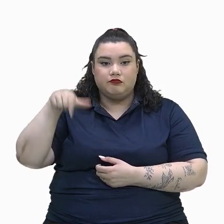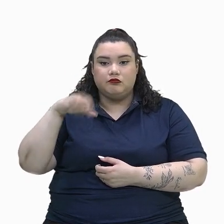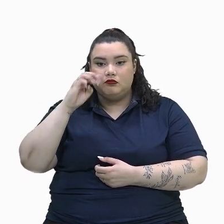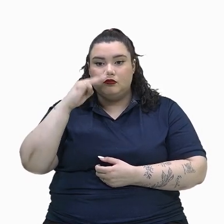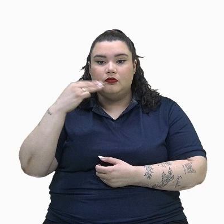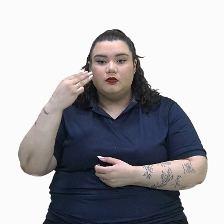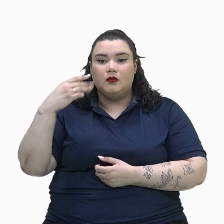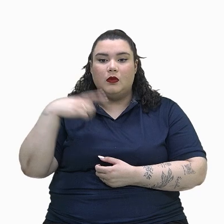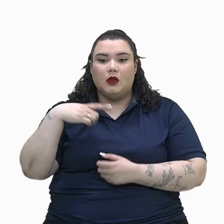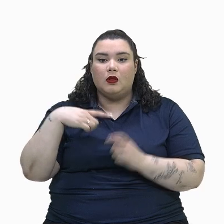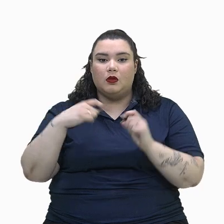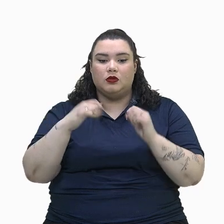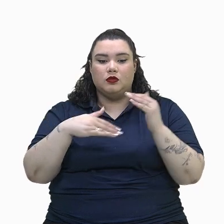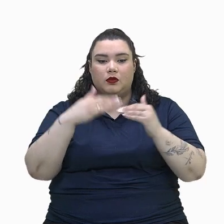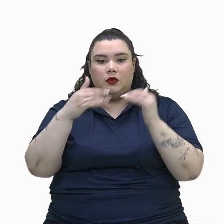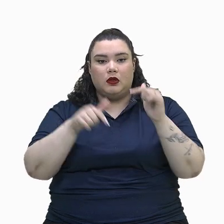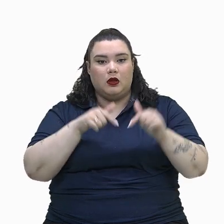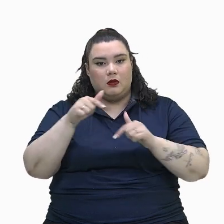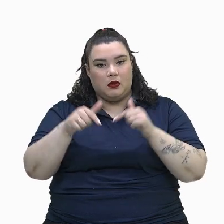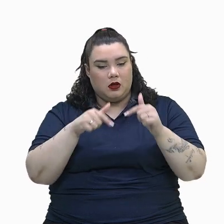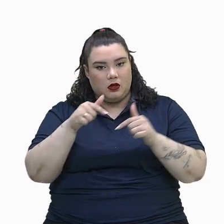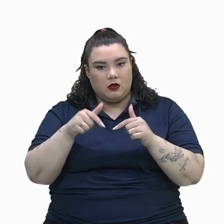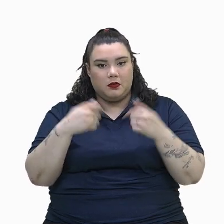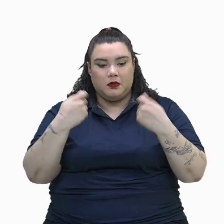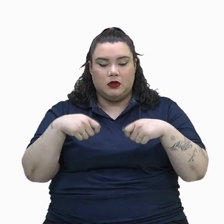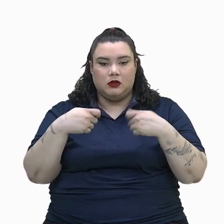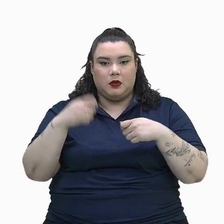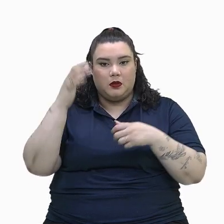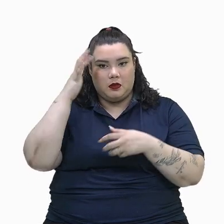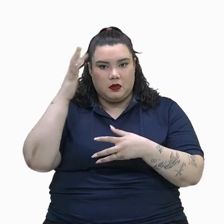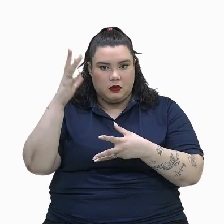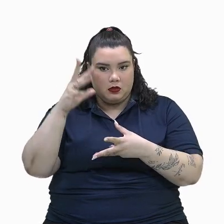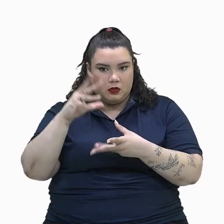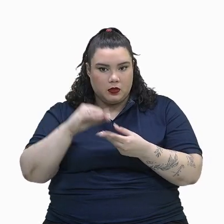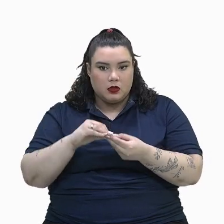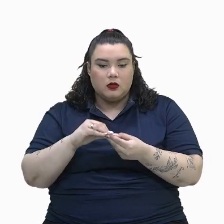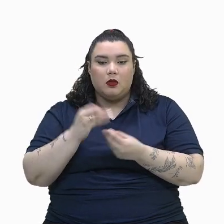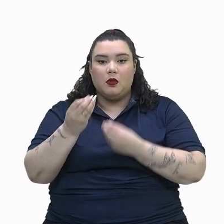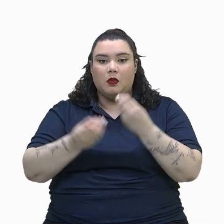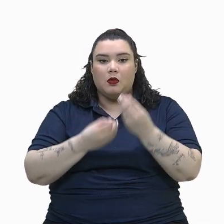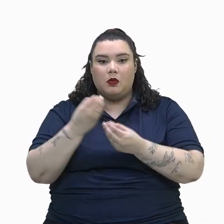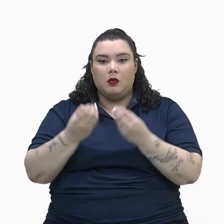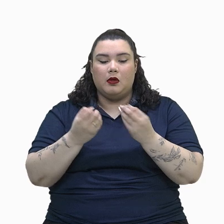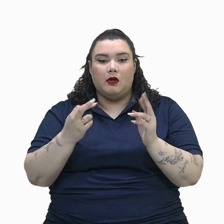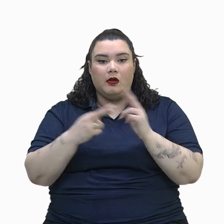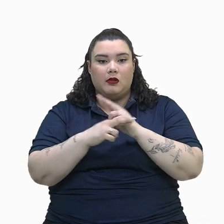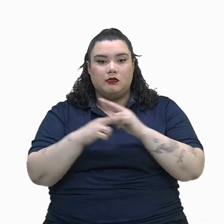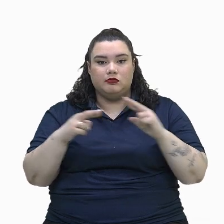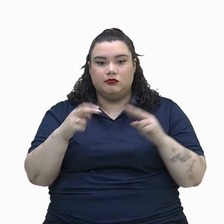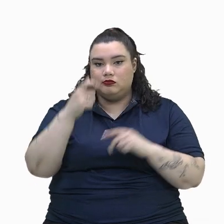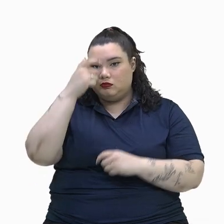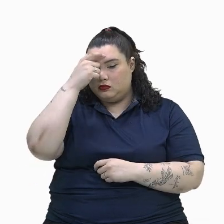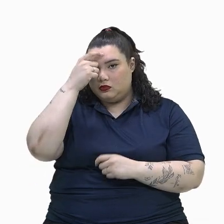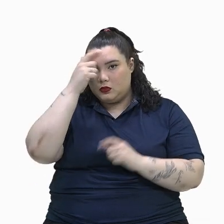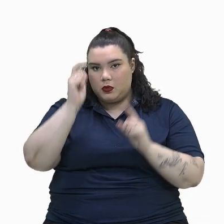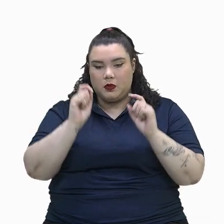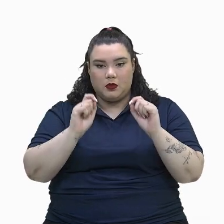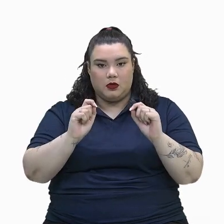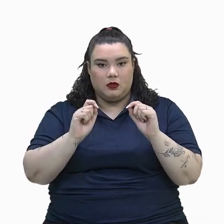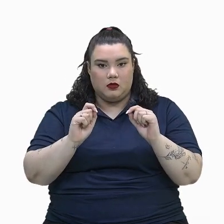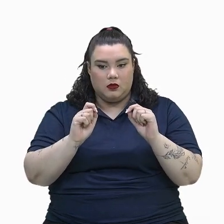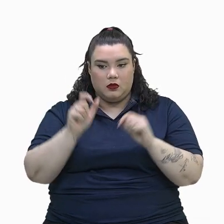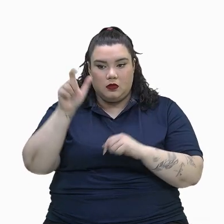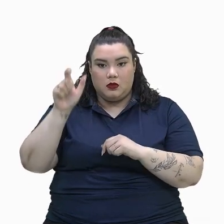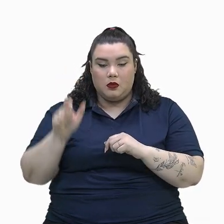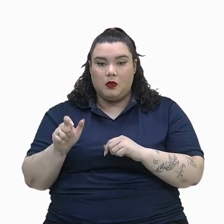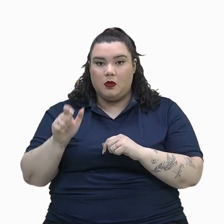desenvolver a questão do trabalho. Segundo ele, o trabalho deve ser compreendido como a relação consciente entre